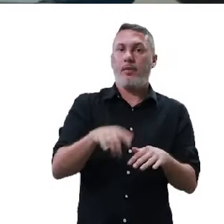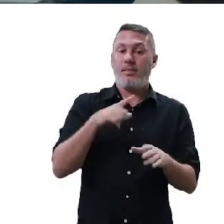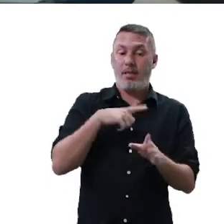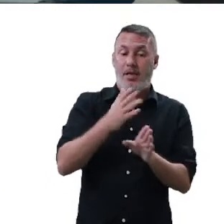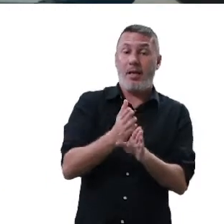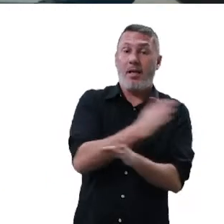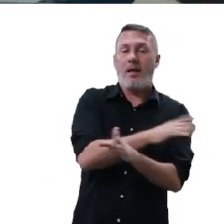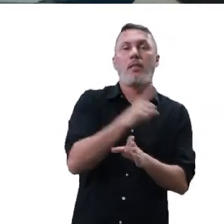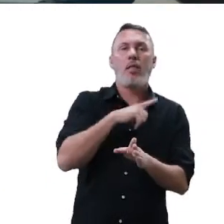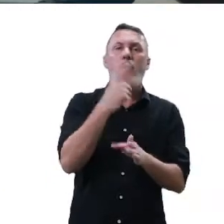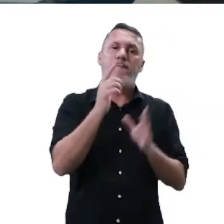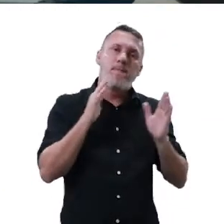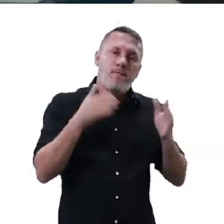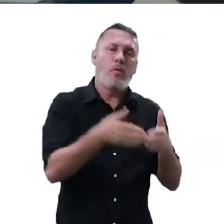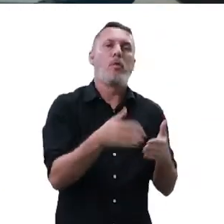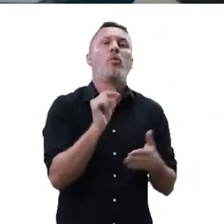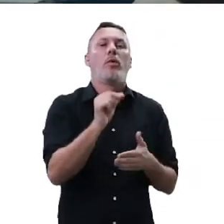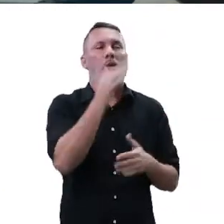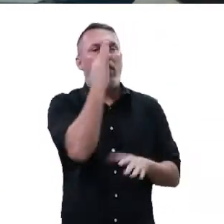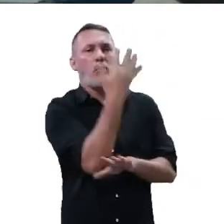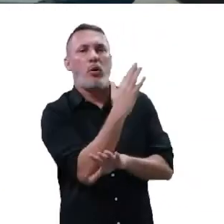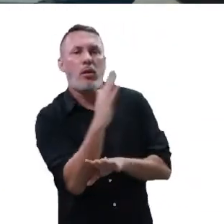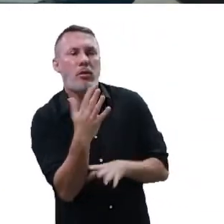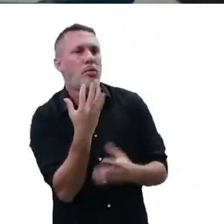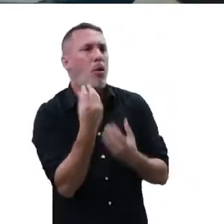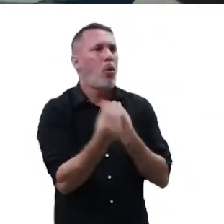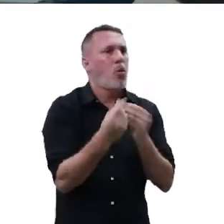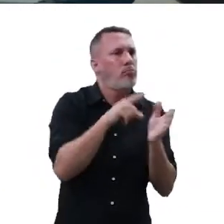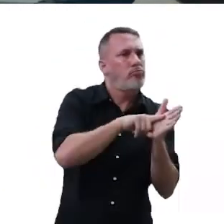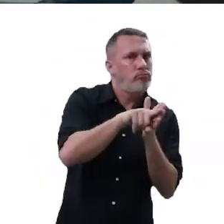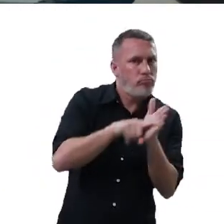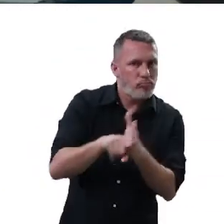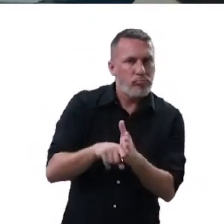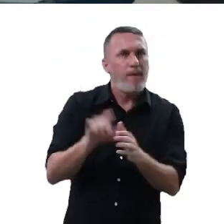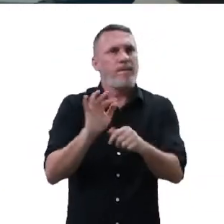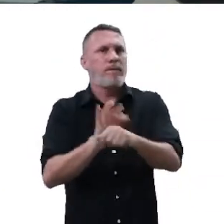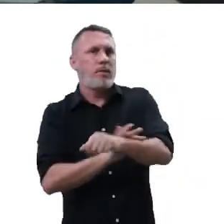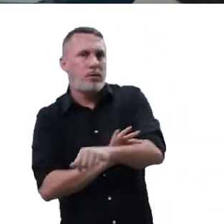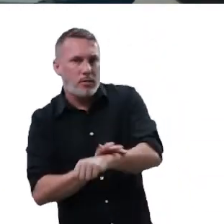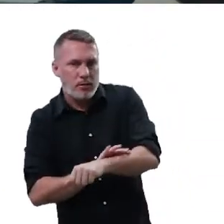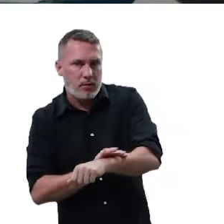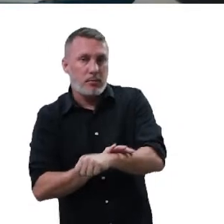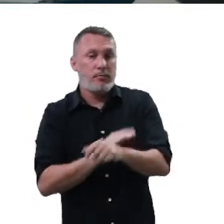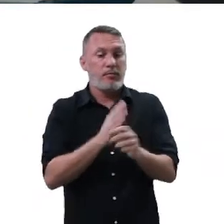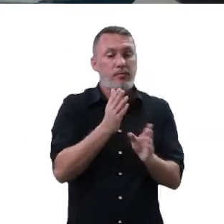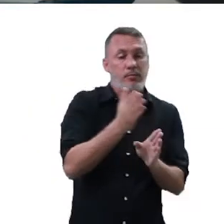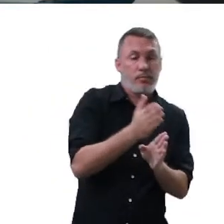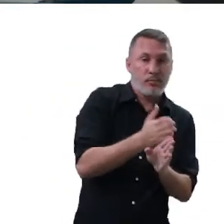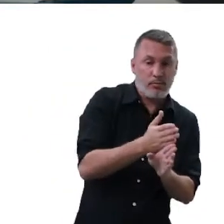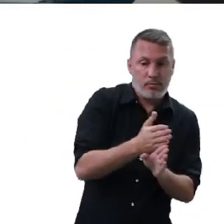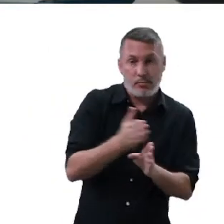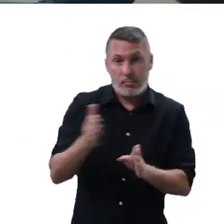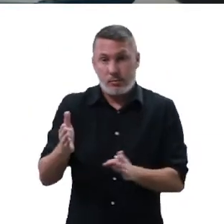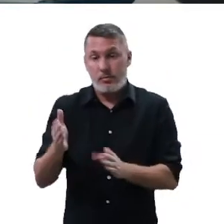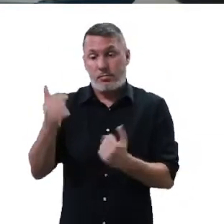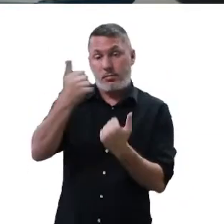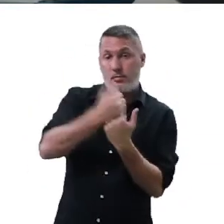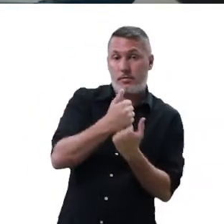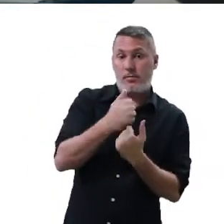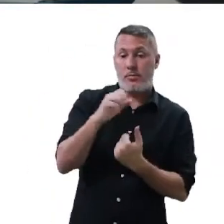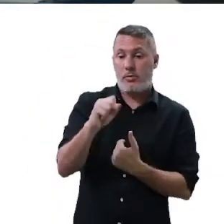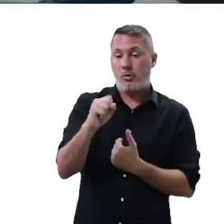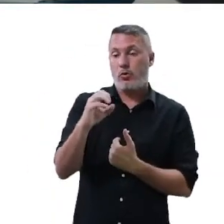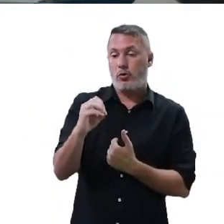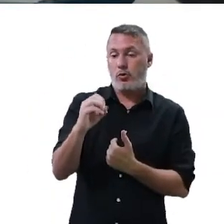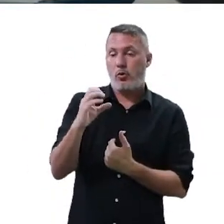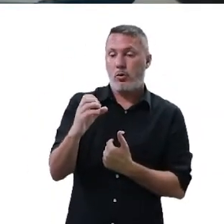o foco no período pré-socrático era a natureza, a física. E o